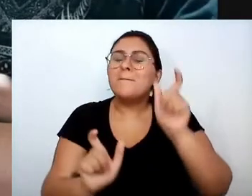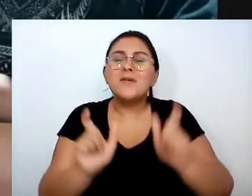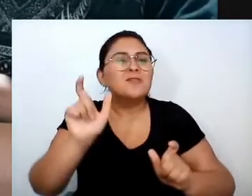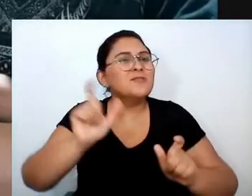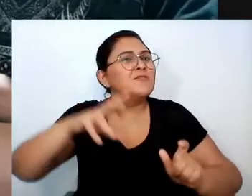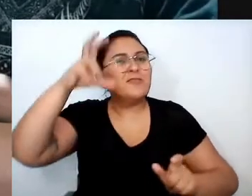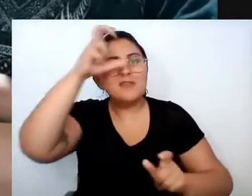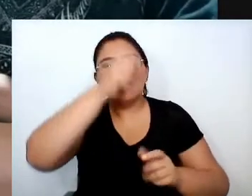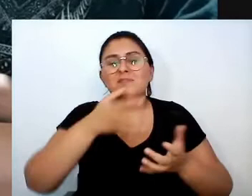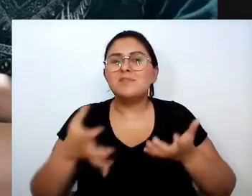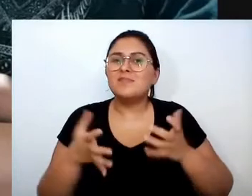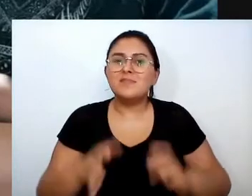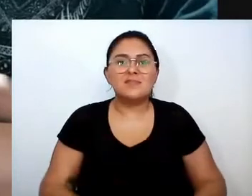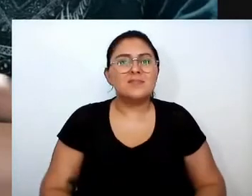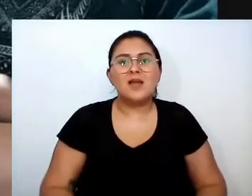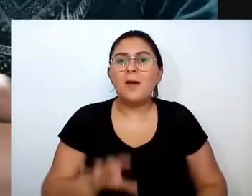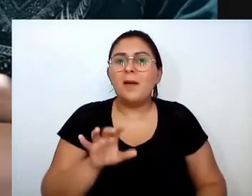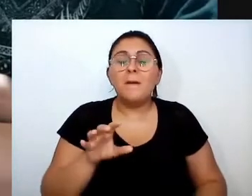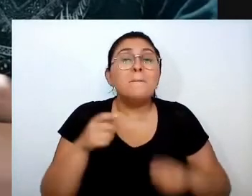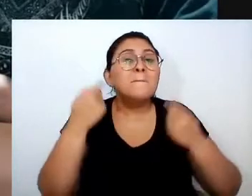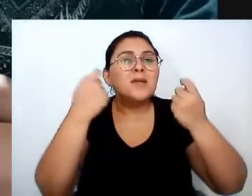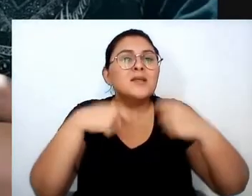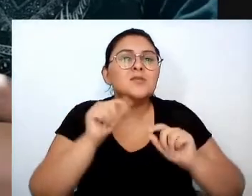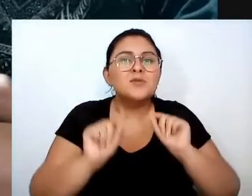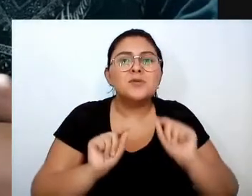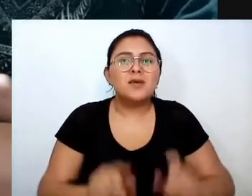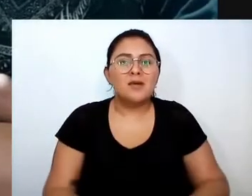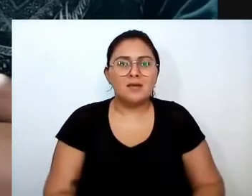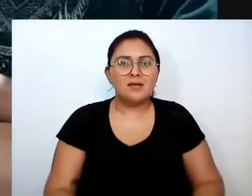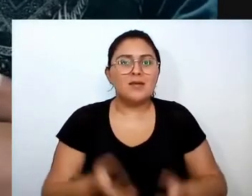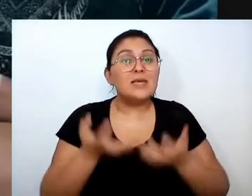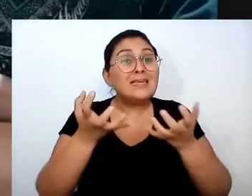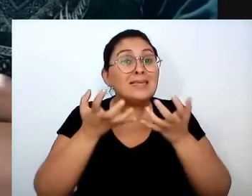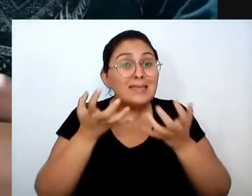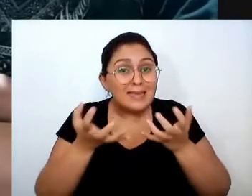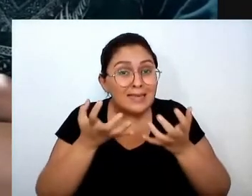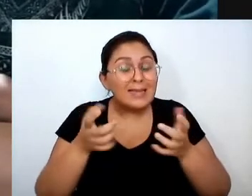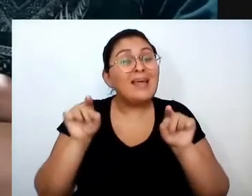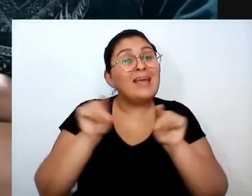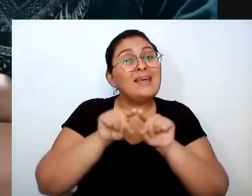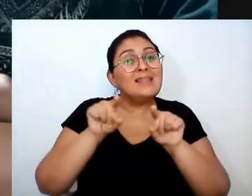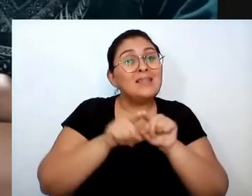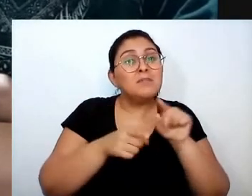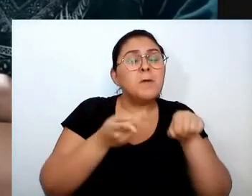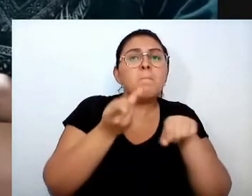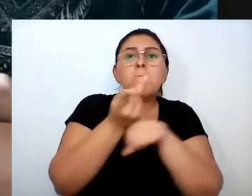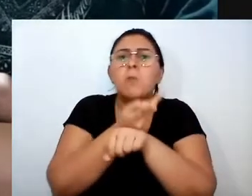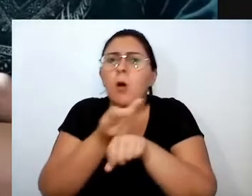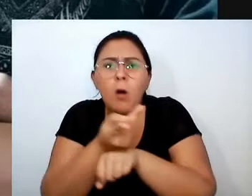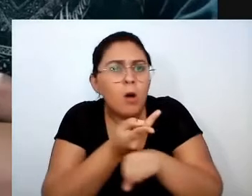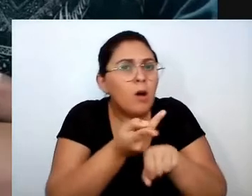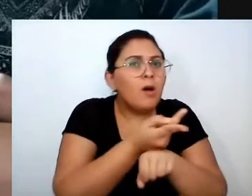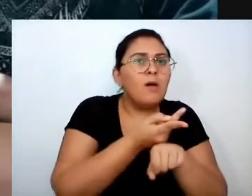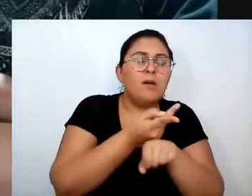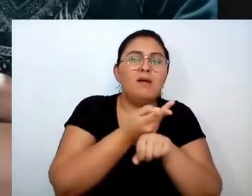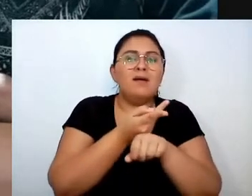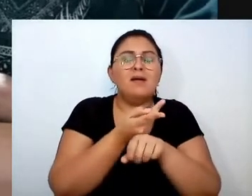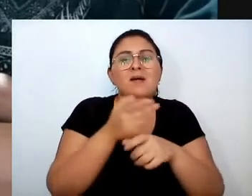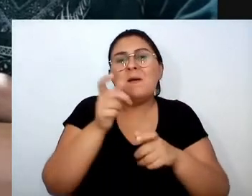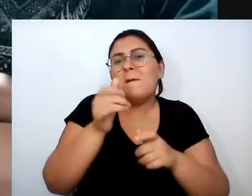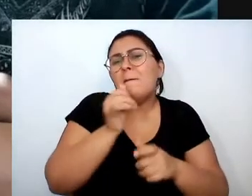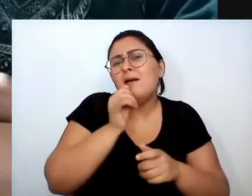querer e buscar, né? Porque eu escuto muitas vezes uma pessoa chegar e dizer chega para mim e diz: